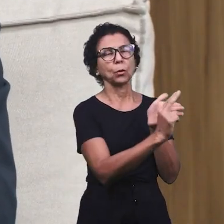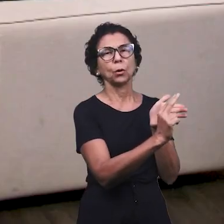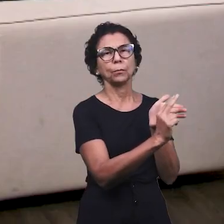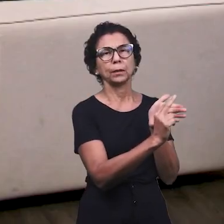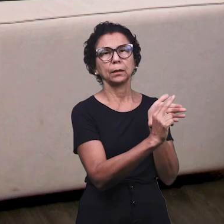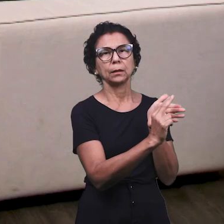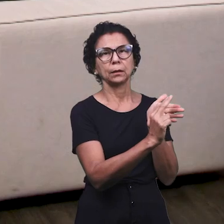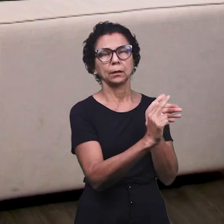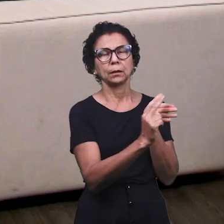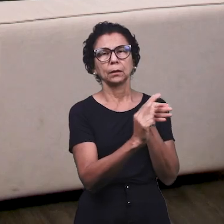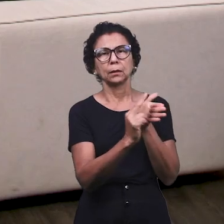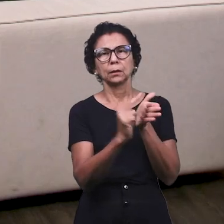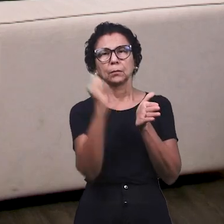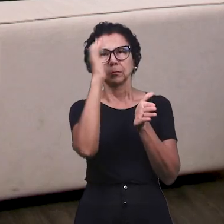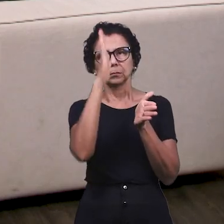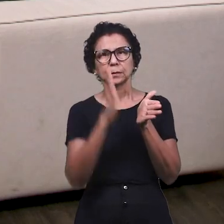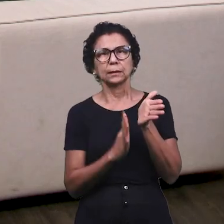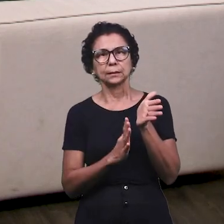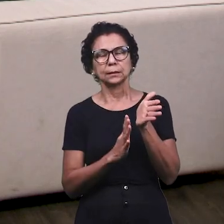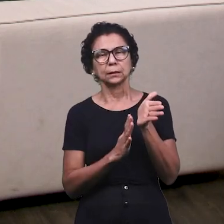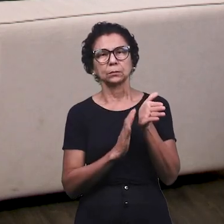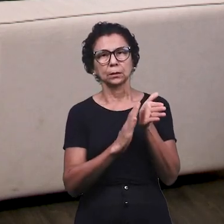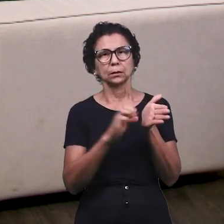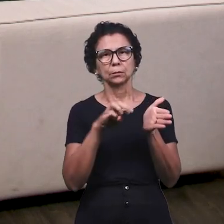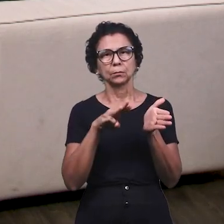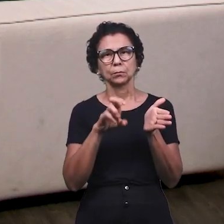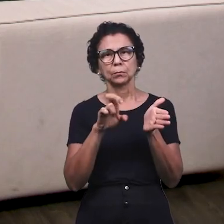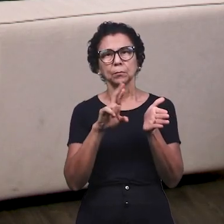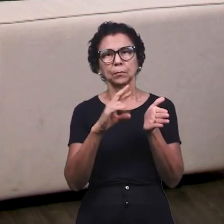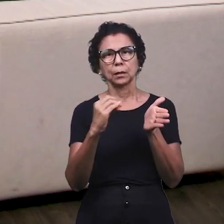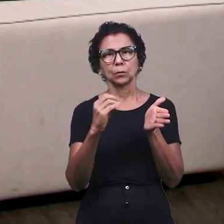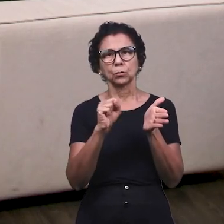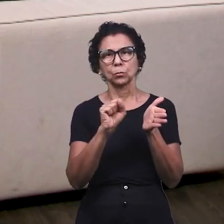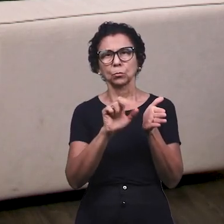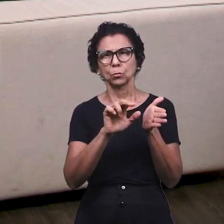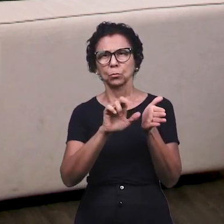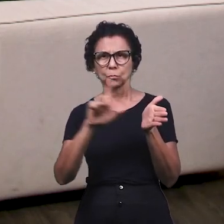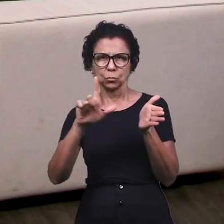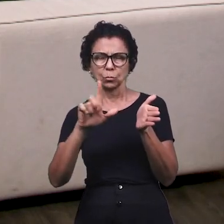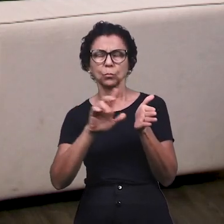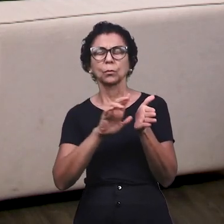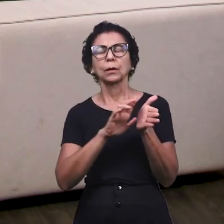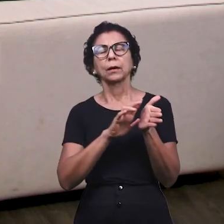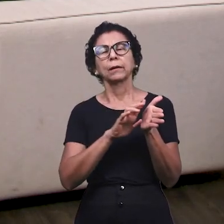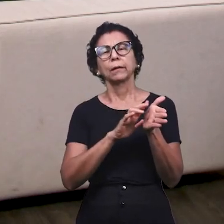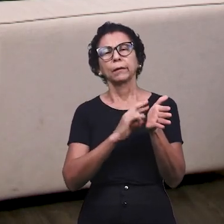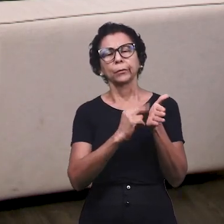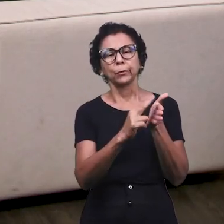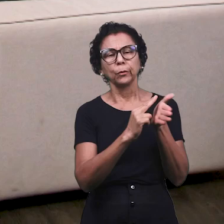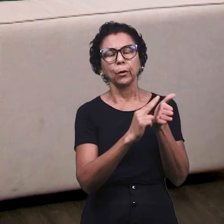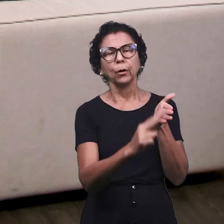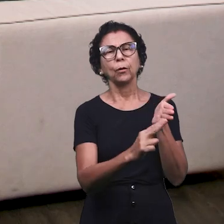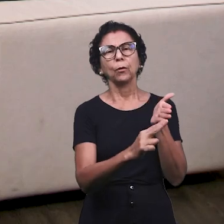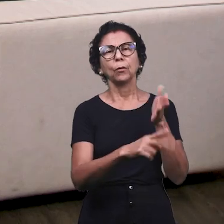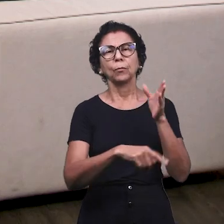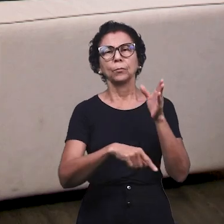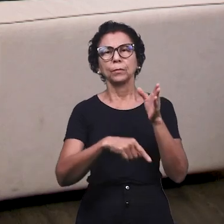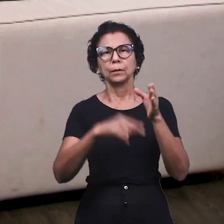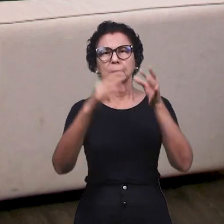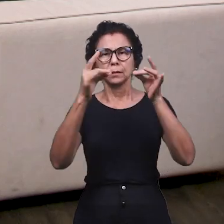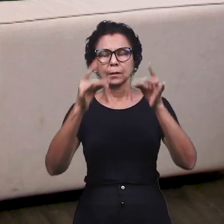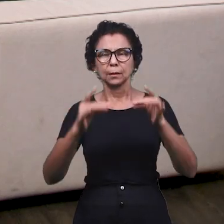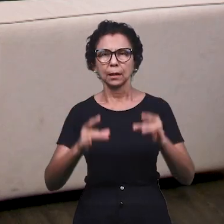Classificação fiscal no Brasil. No Brasil, do Mercosul. Nomenclatura, comum.